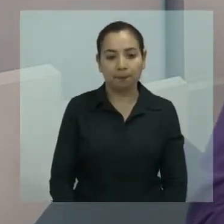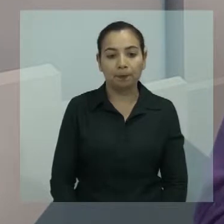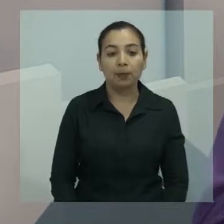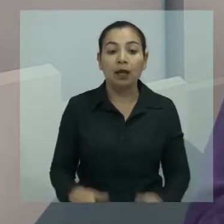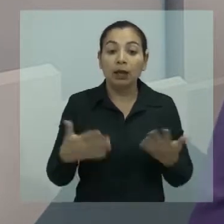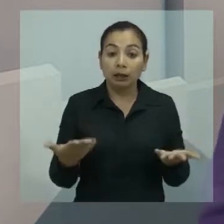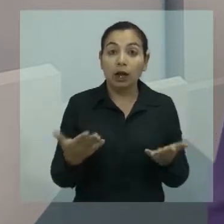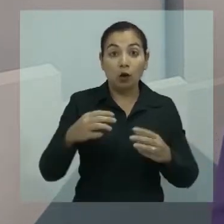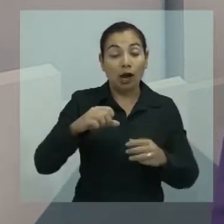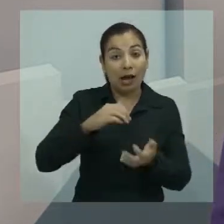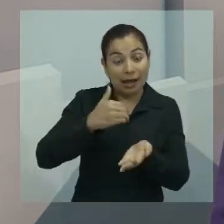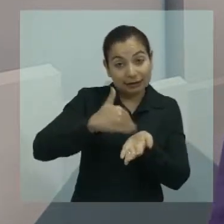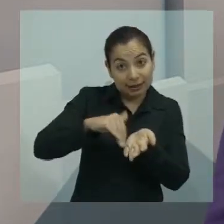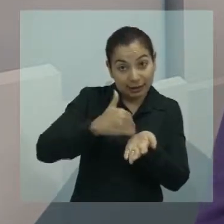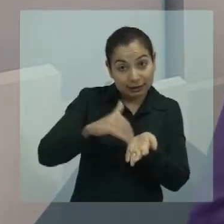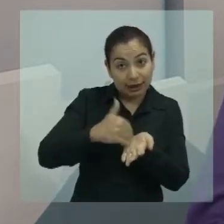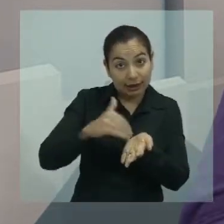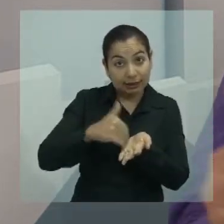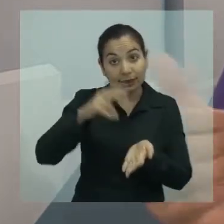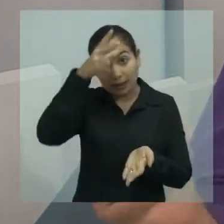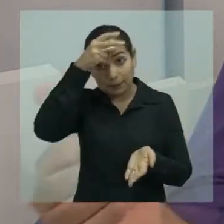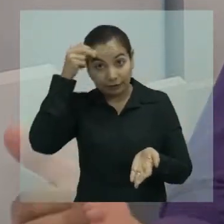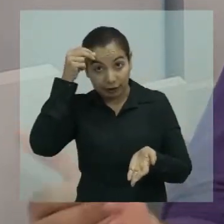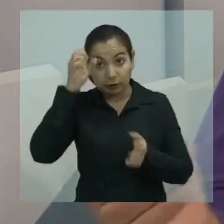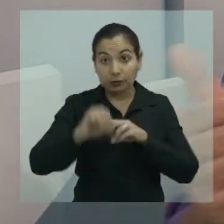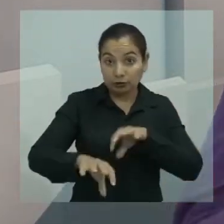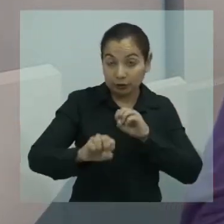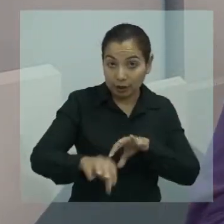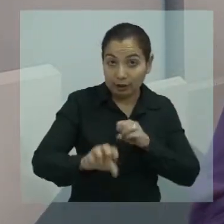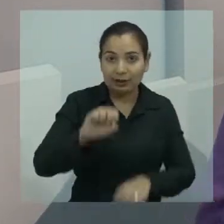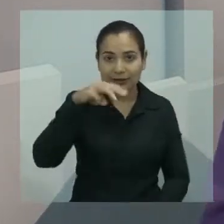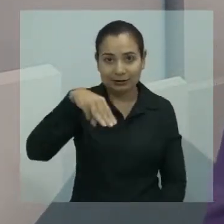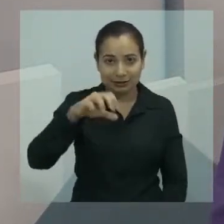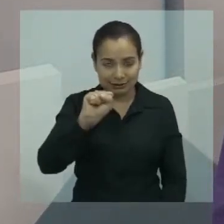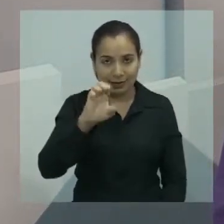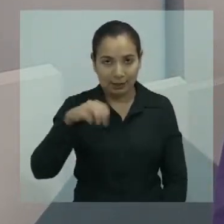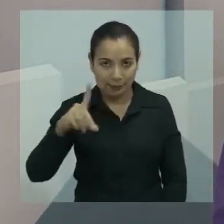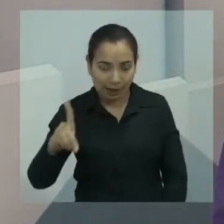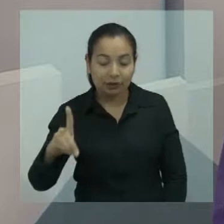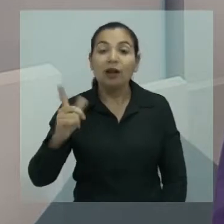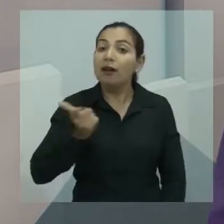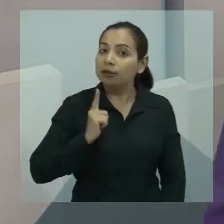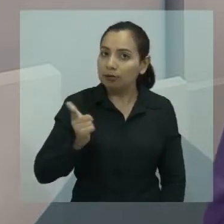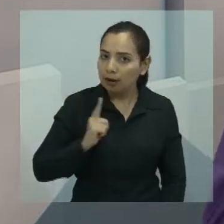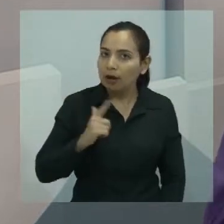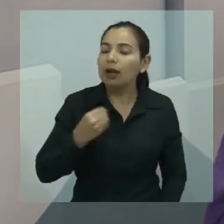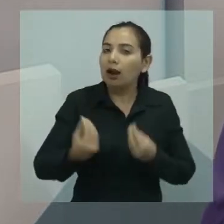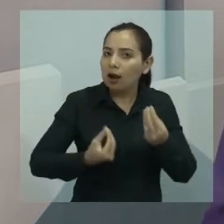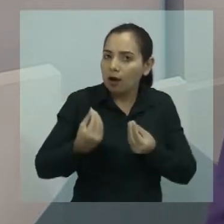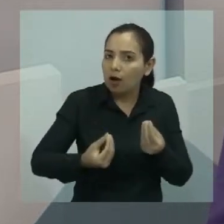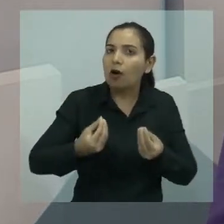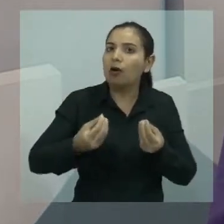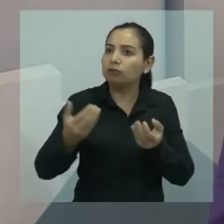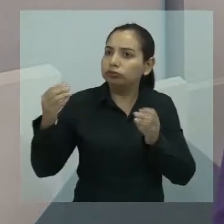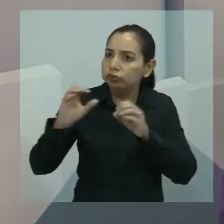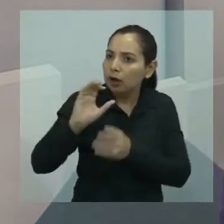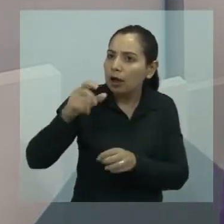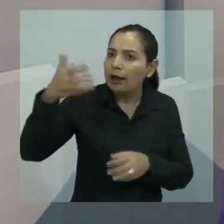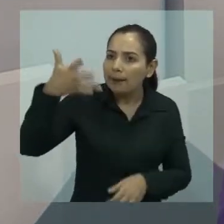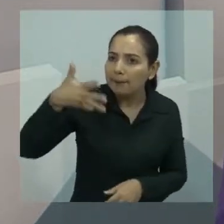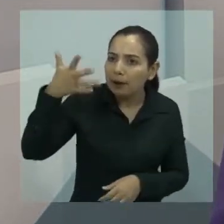um crescimento, um ritmo de crescimento bastante significativo e também isso é mérito da rede. As secretarias municipais de educação